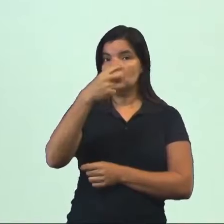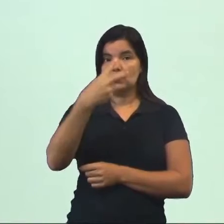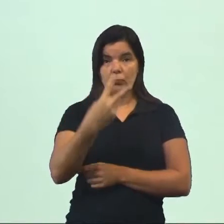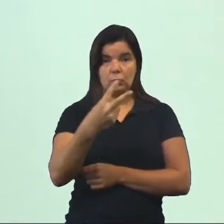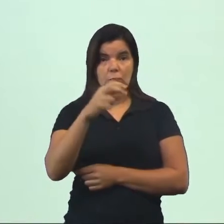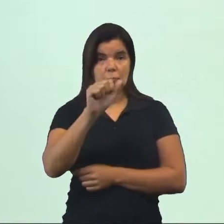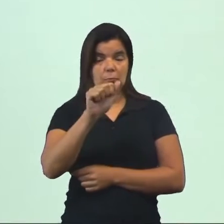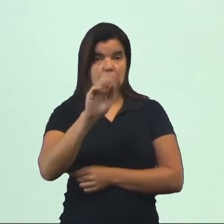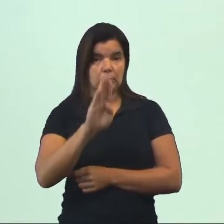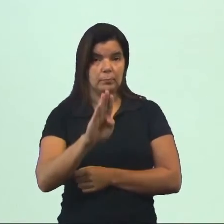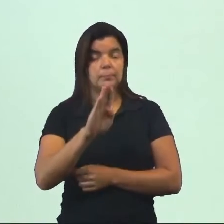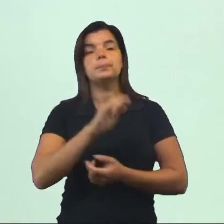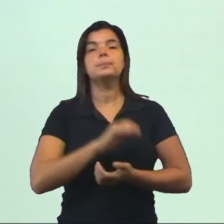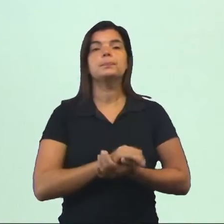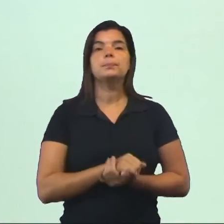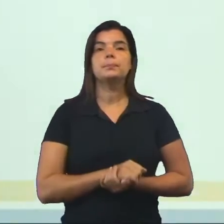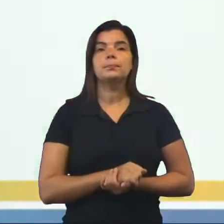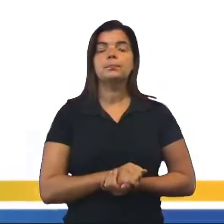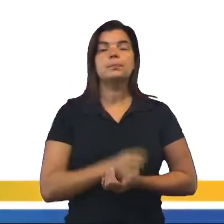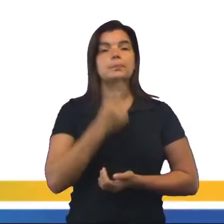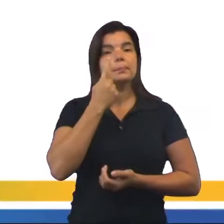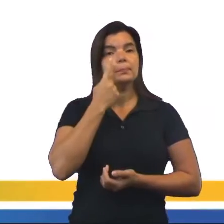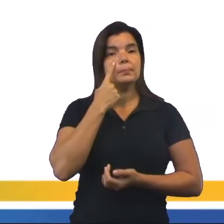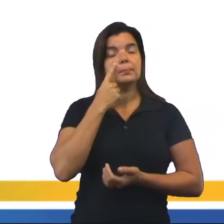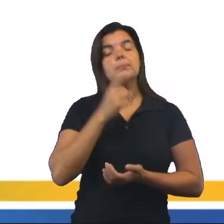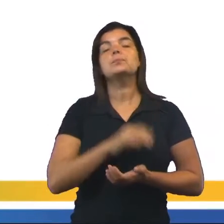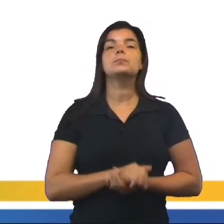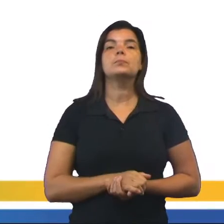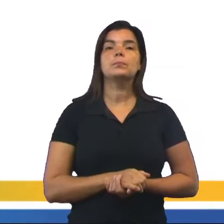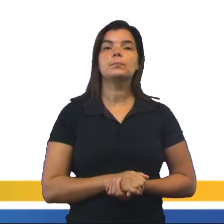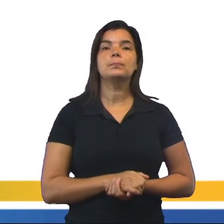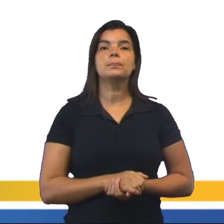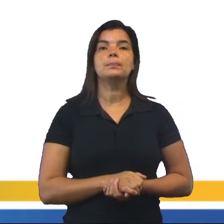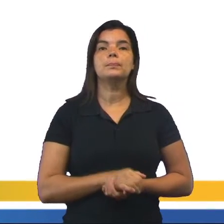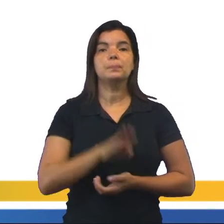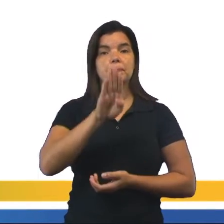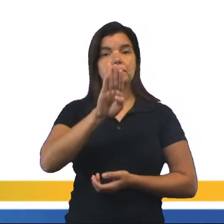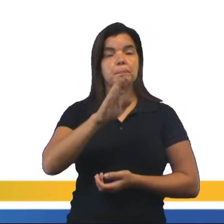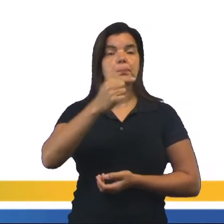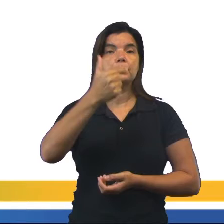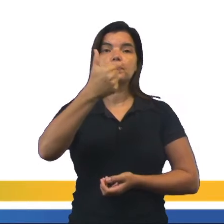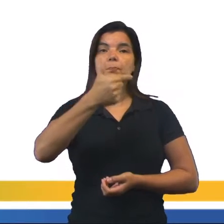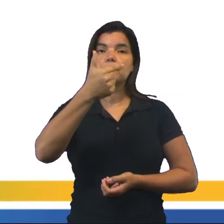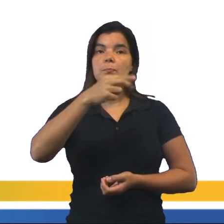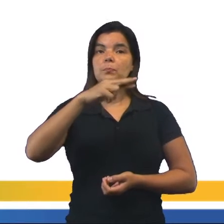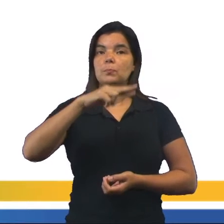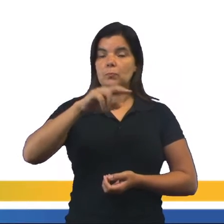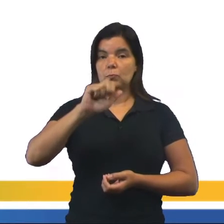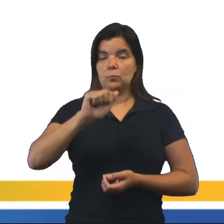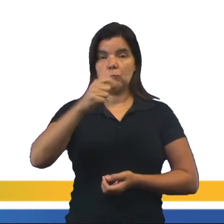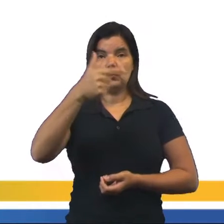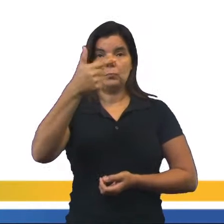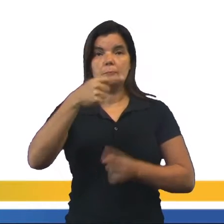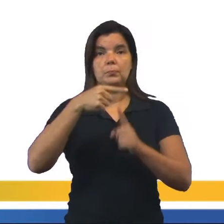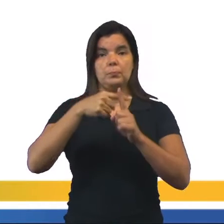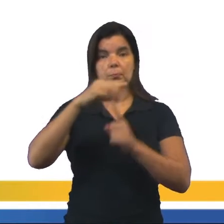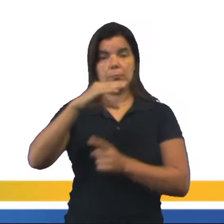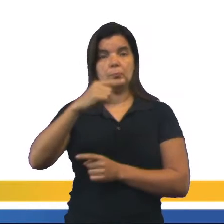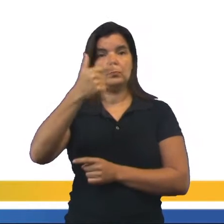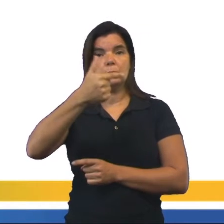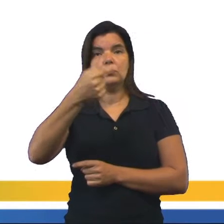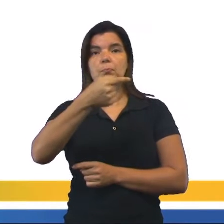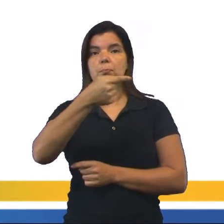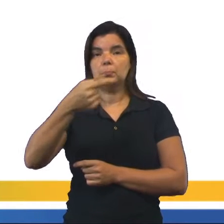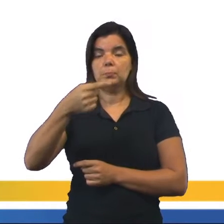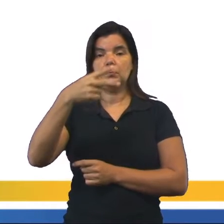2AB. Tudo bem? Então vamos lá. B ao quadrado é igual a ao quadrado mais C